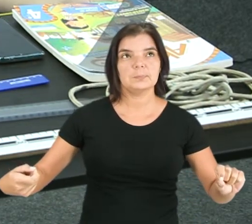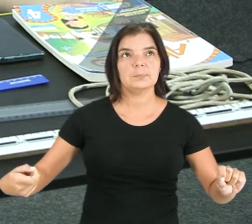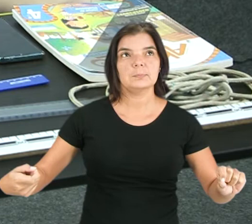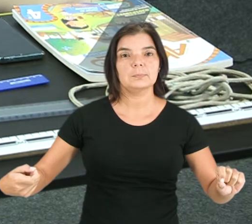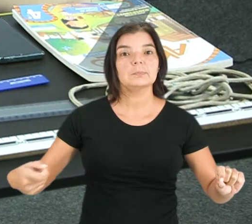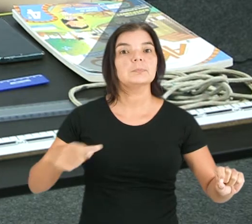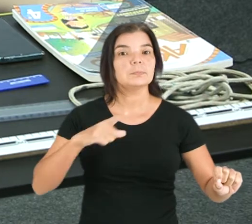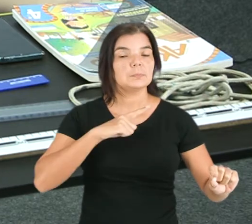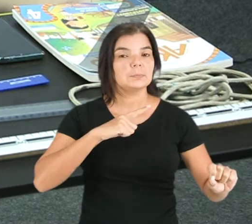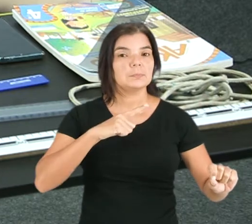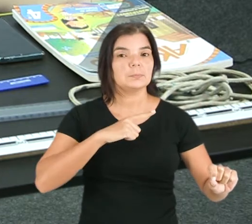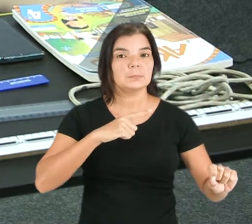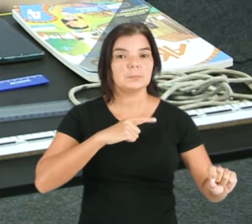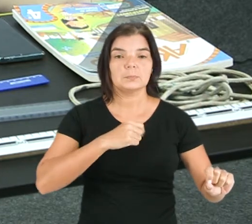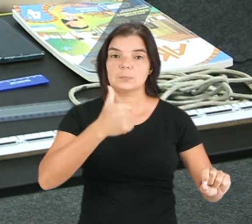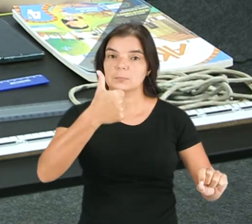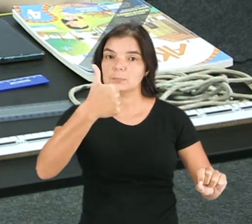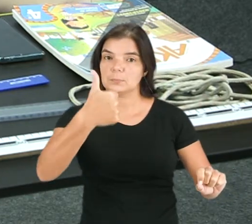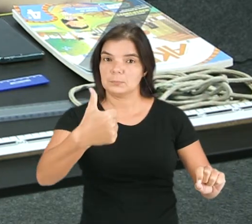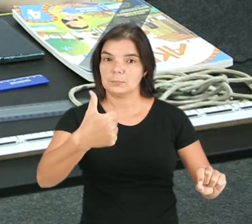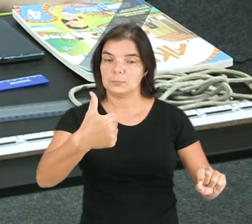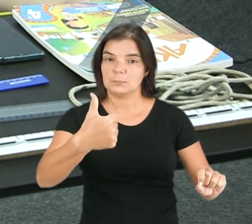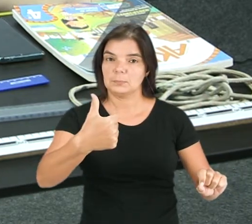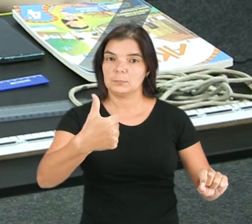ó. Ó, nós temos aqui, ó,